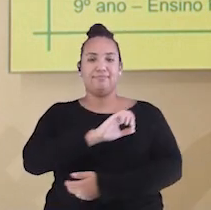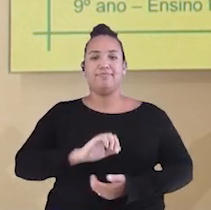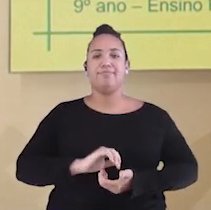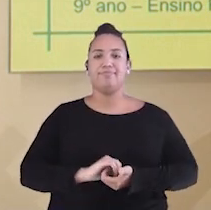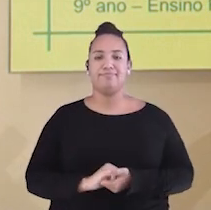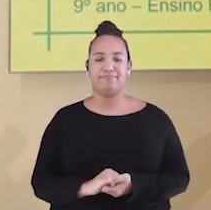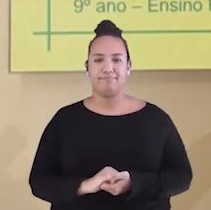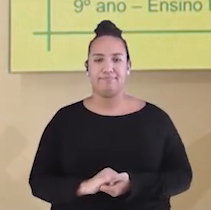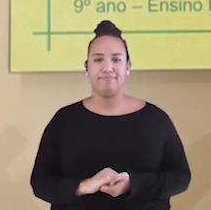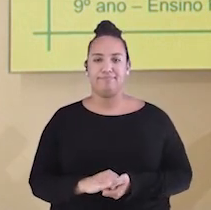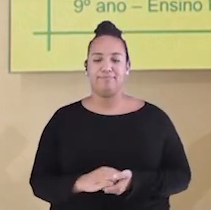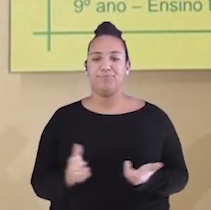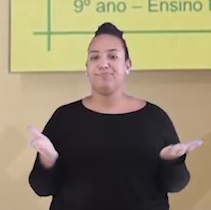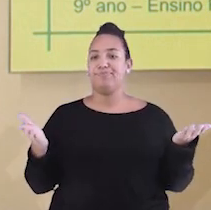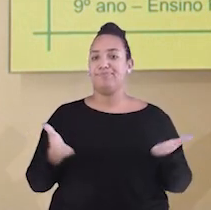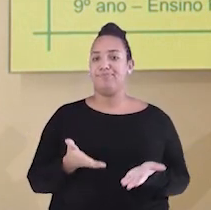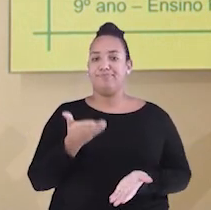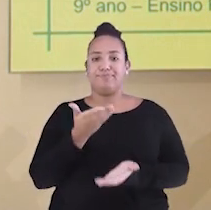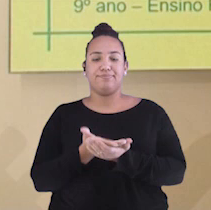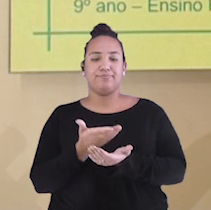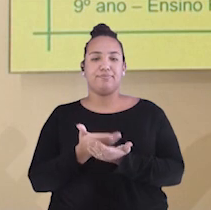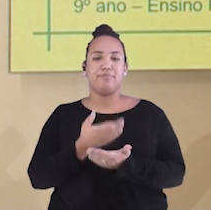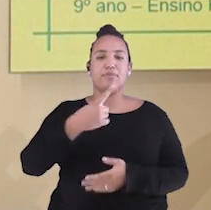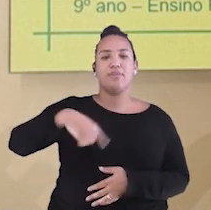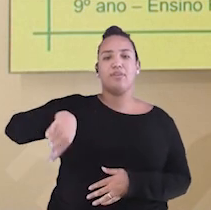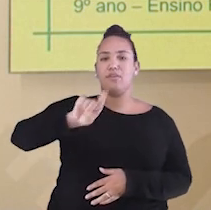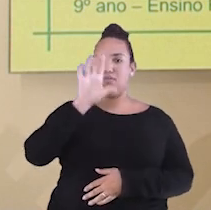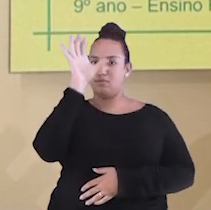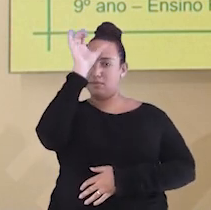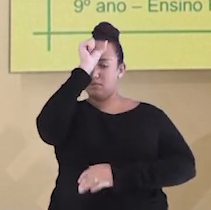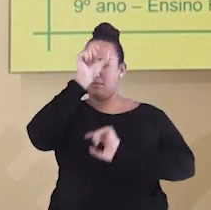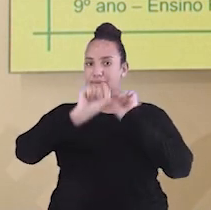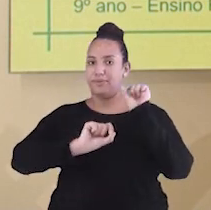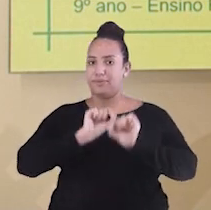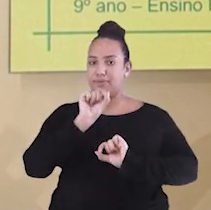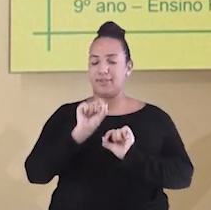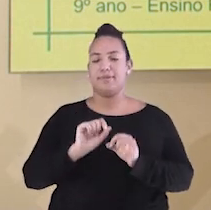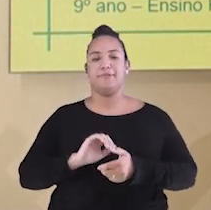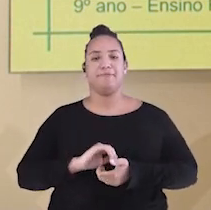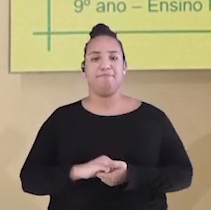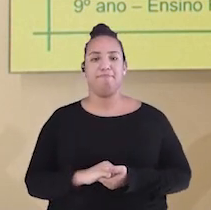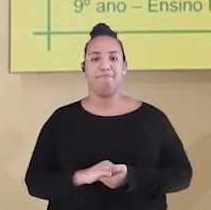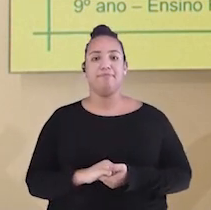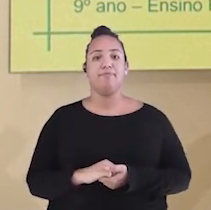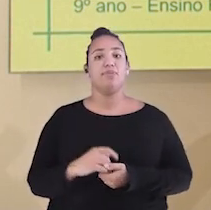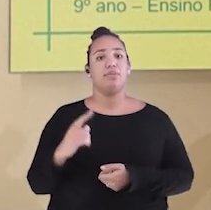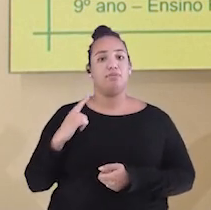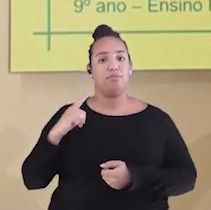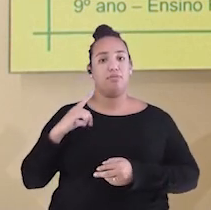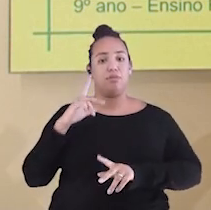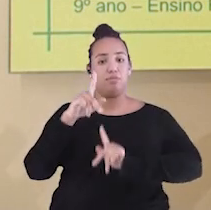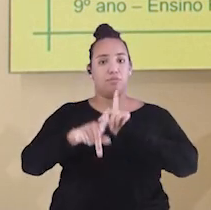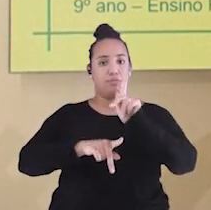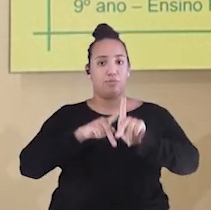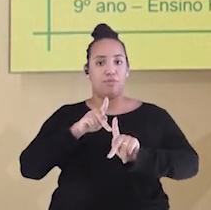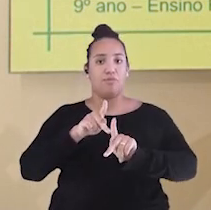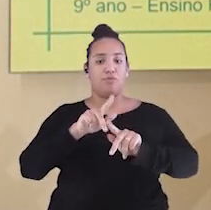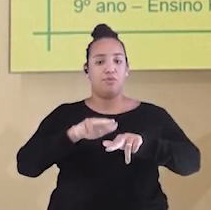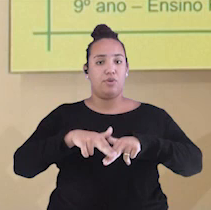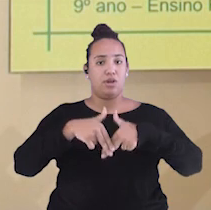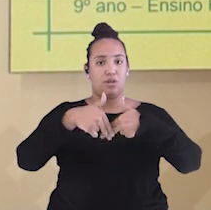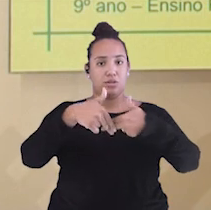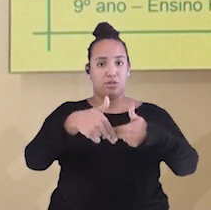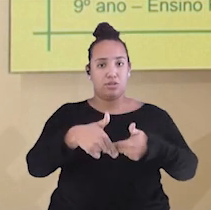finais. E na aula de hoje, vamos compreender as diferenças e minorias étnicas no Brasil